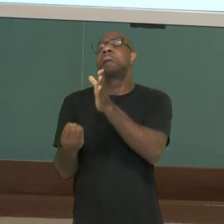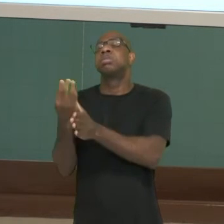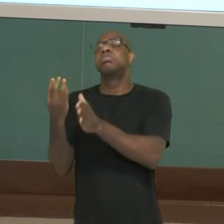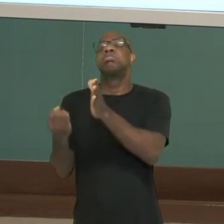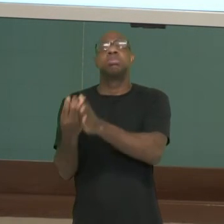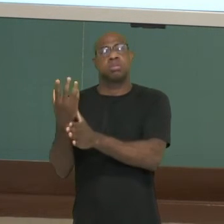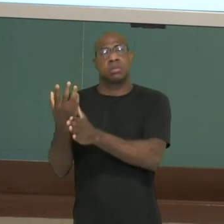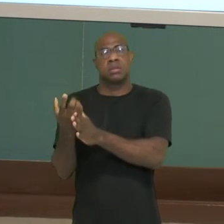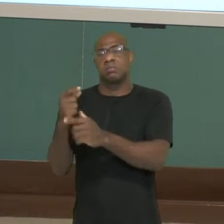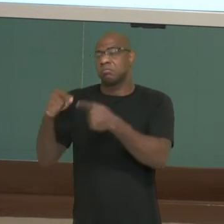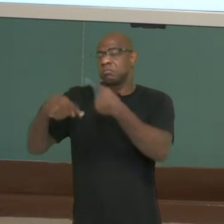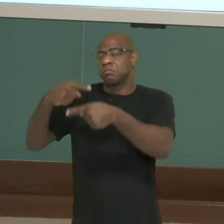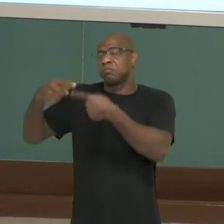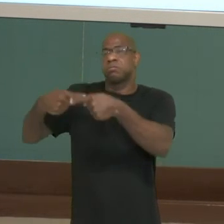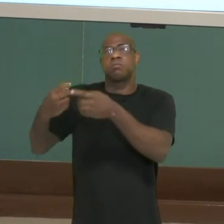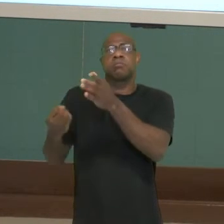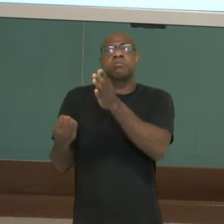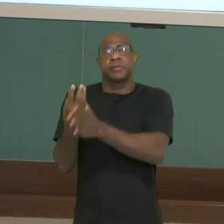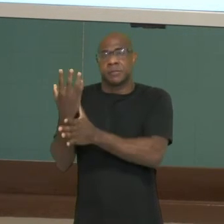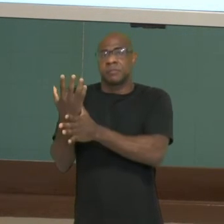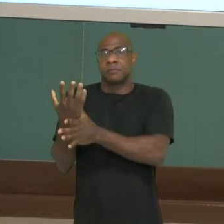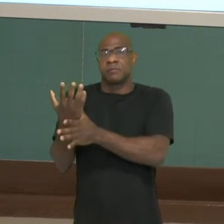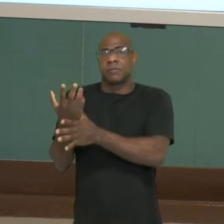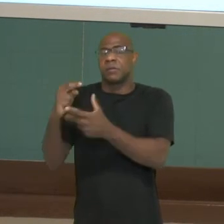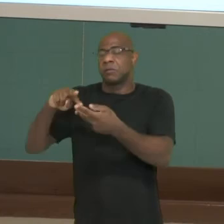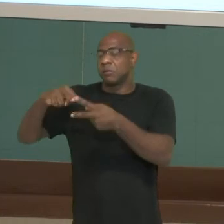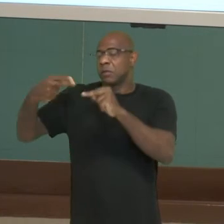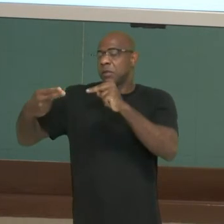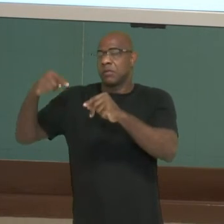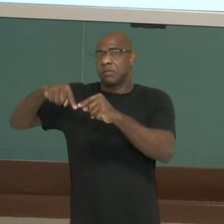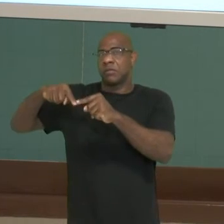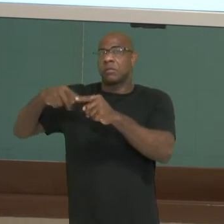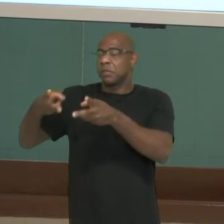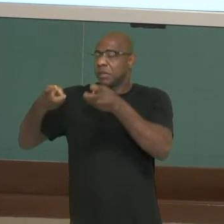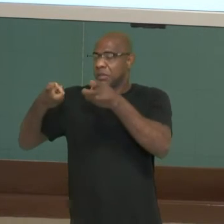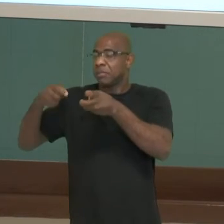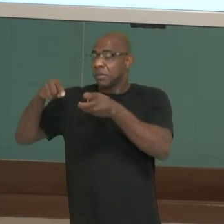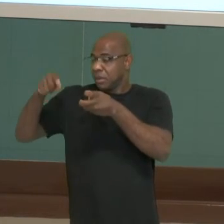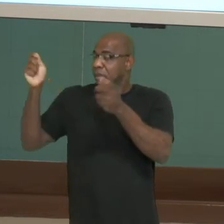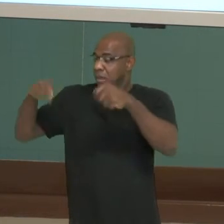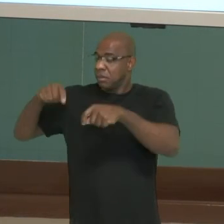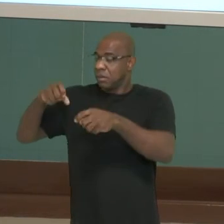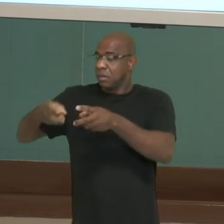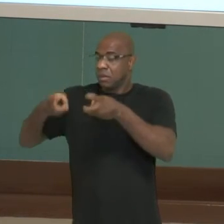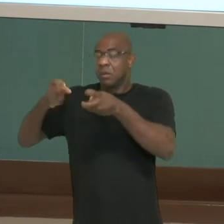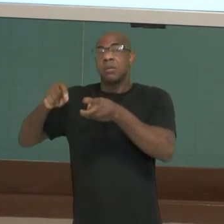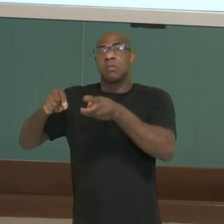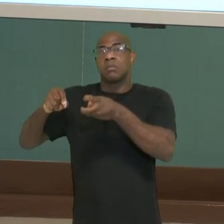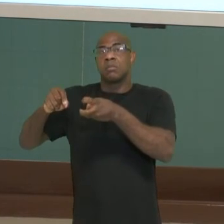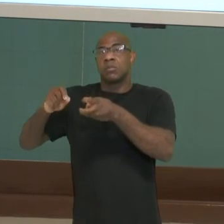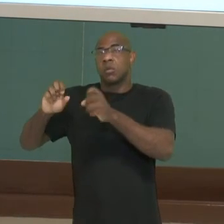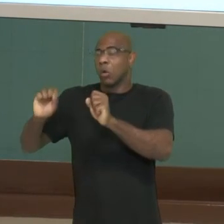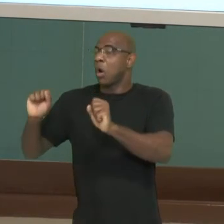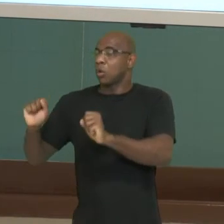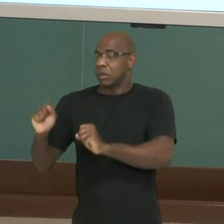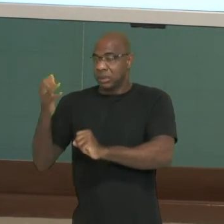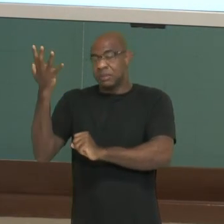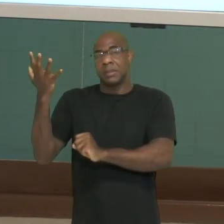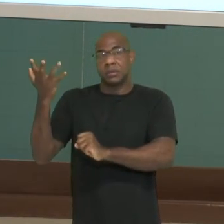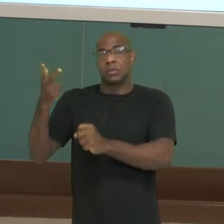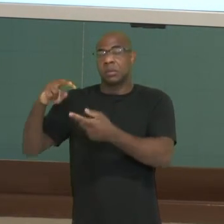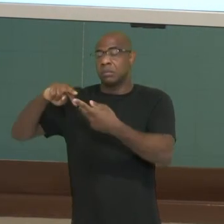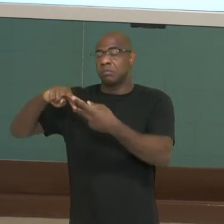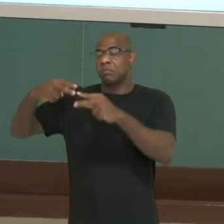cladogenético. Então, aqui eu consigo identificar que ocorreu um evento